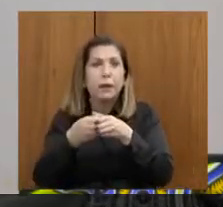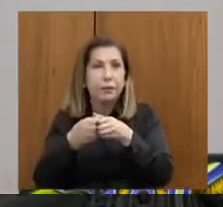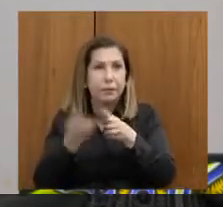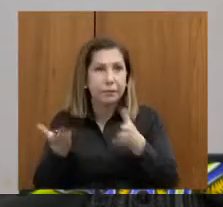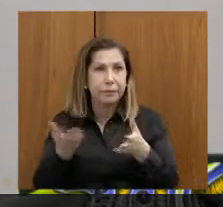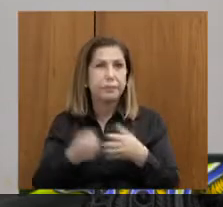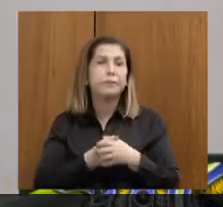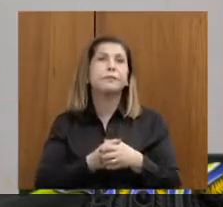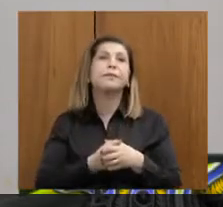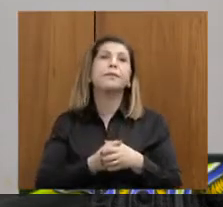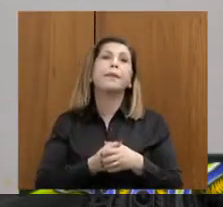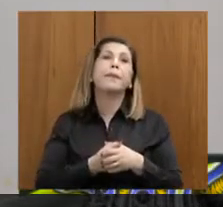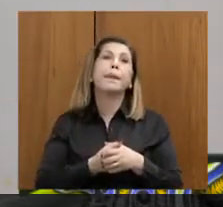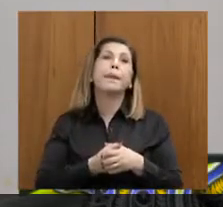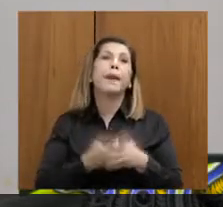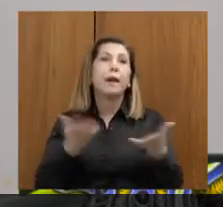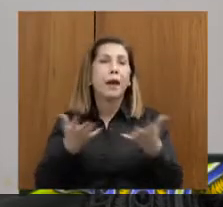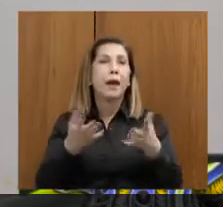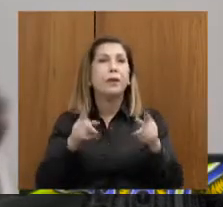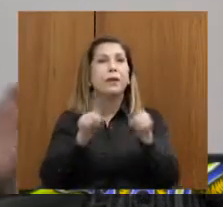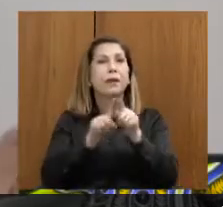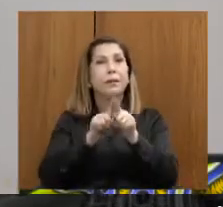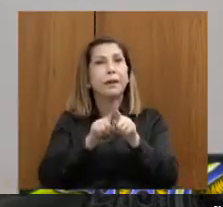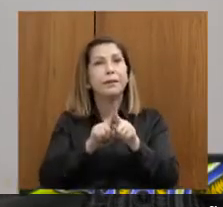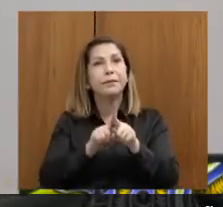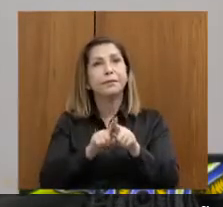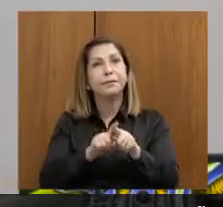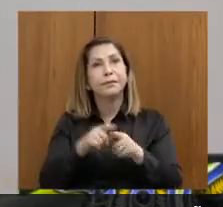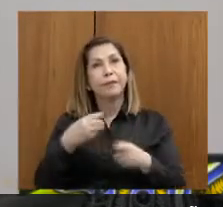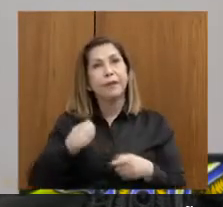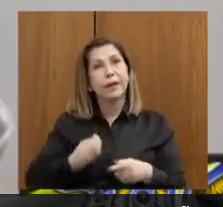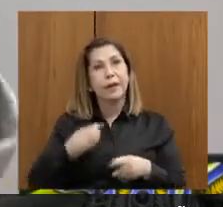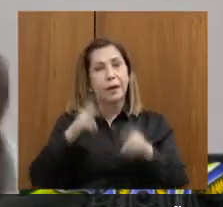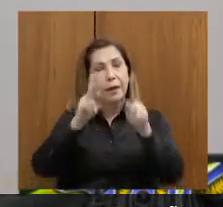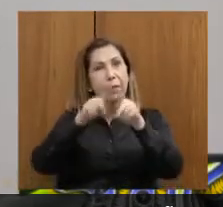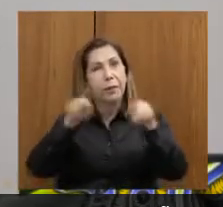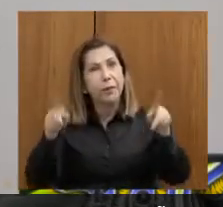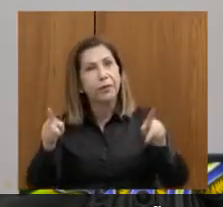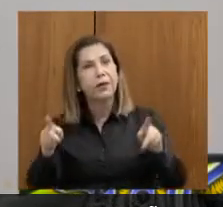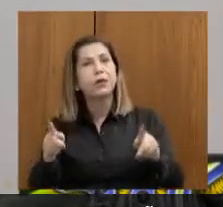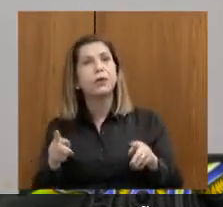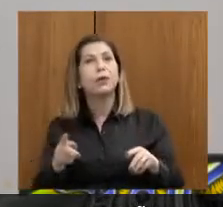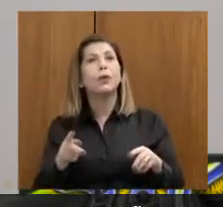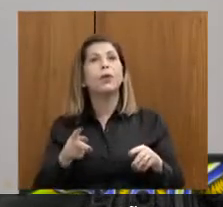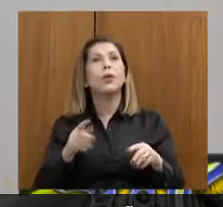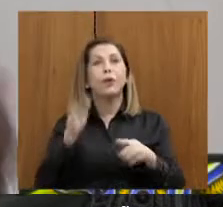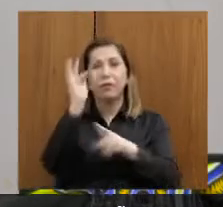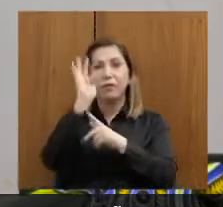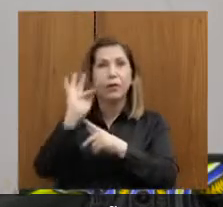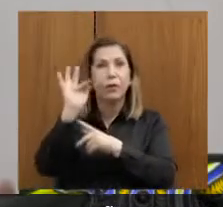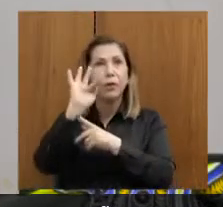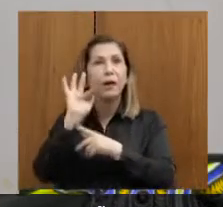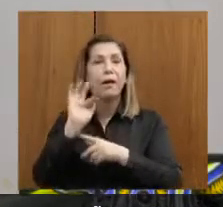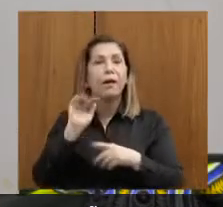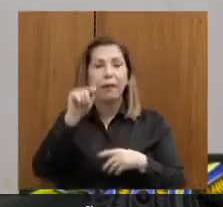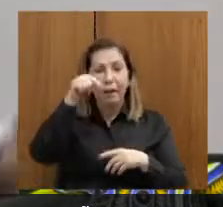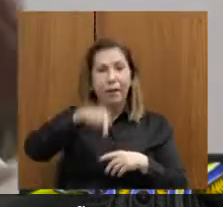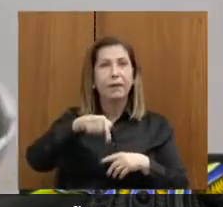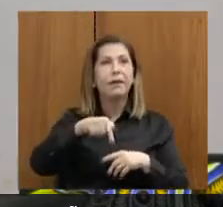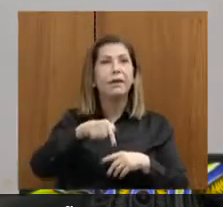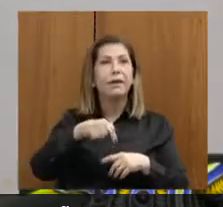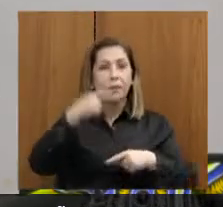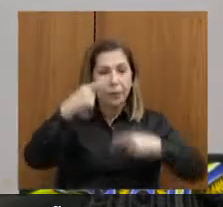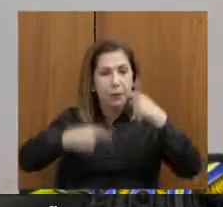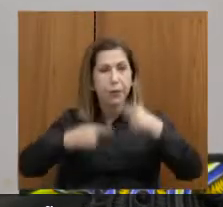concluir é Quero agradecer também a presença aqui dos professores academia extremamente importante